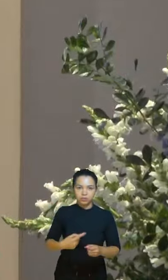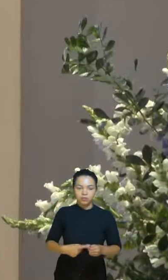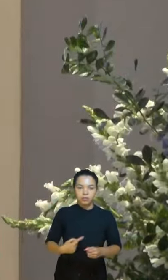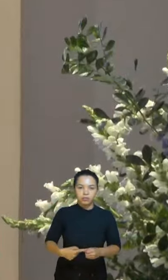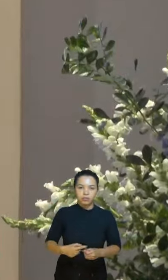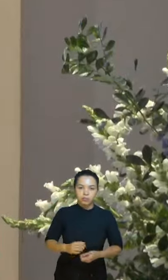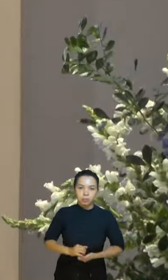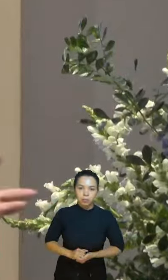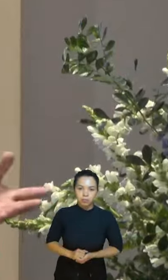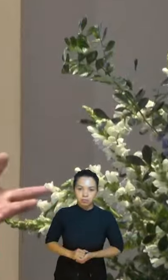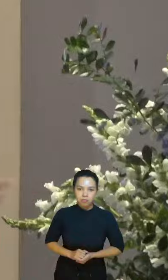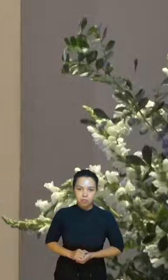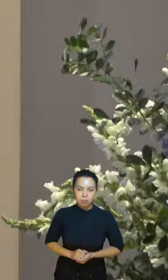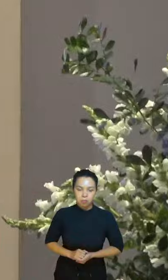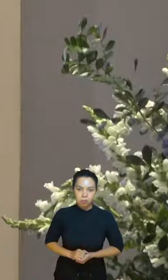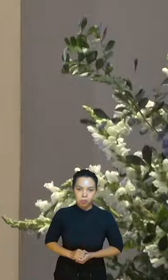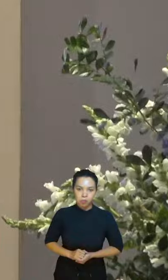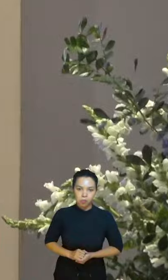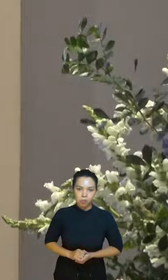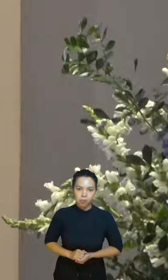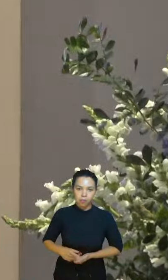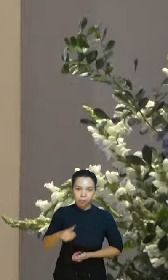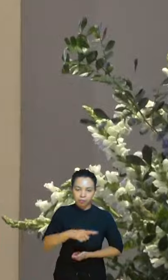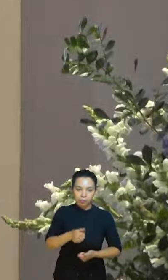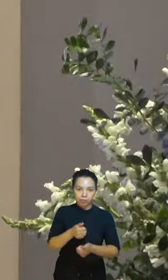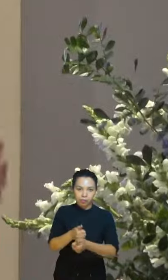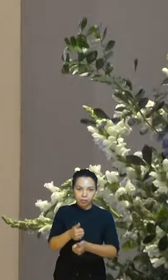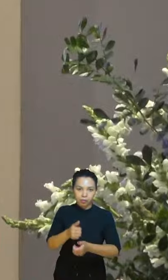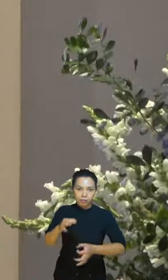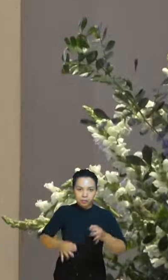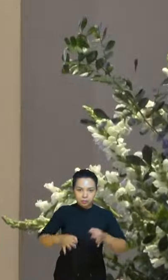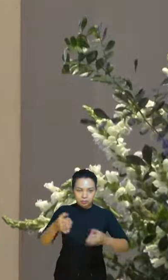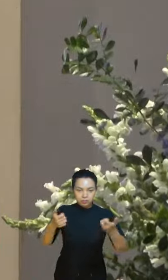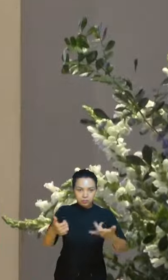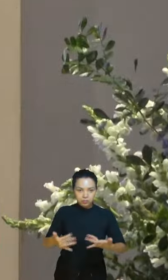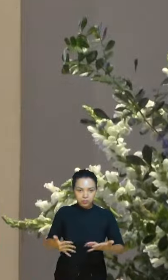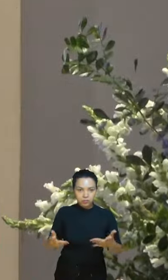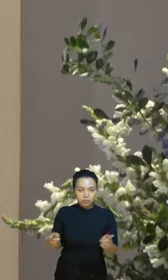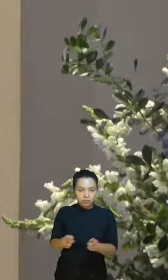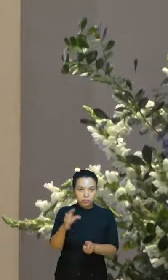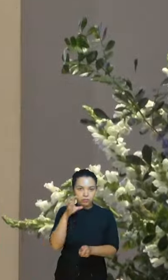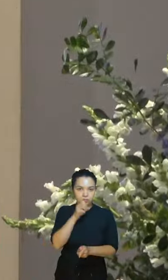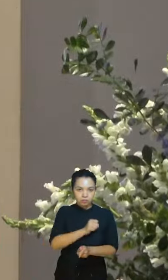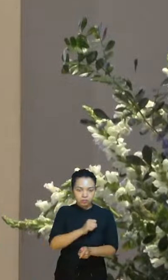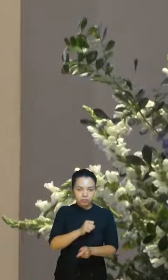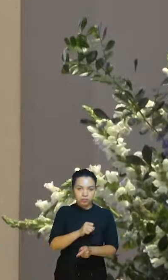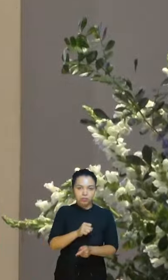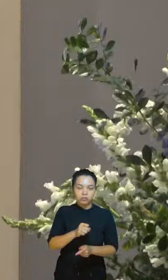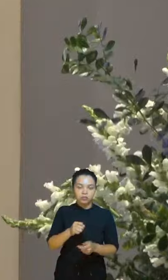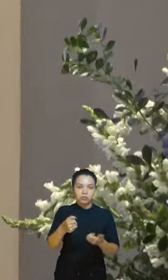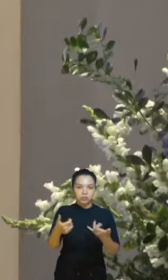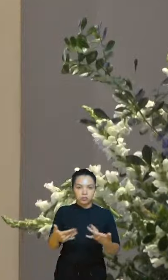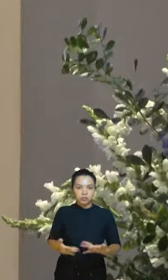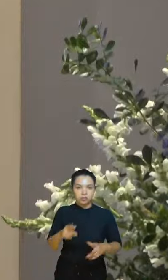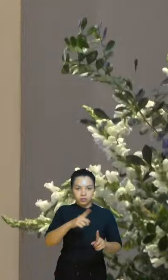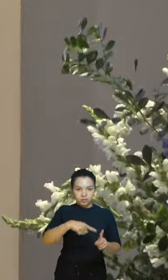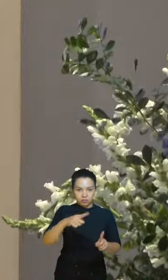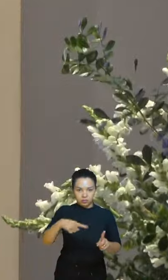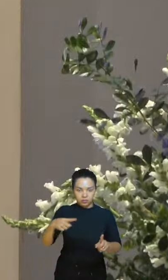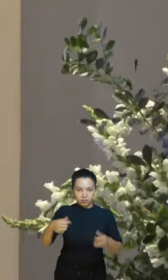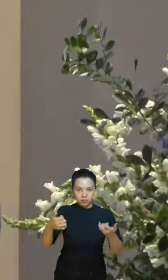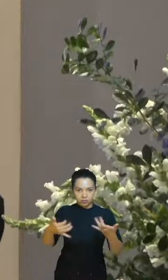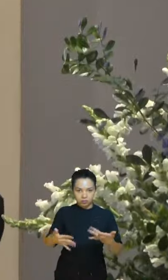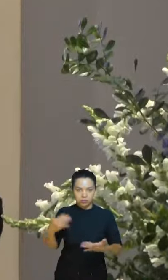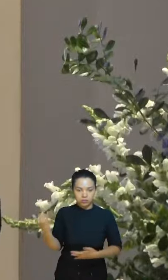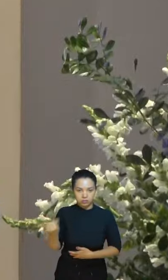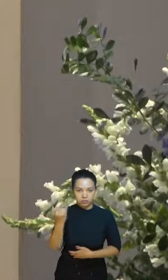municípios o nosso poder judiciário trago aqui muito rapidamente em algumas pinceladas algum alguns dados que reputam